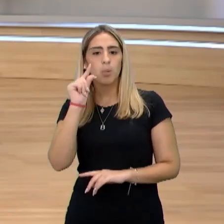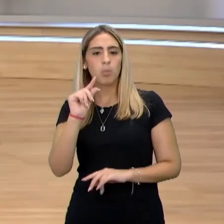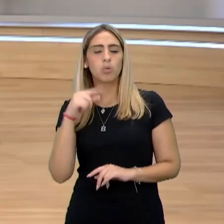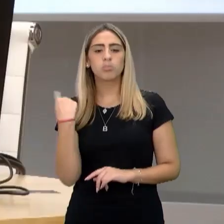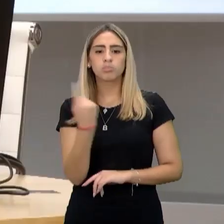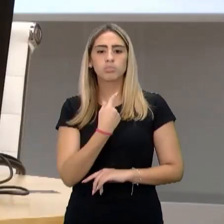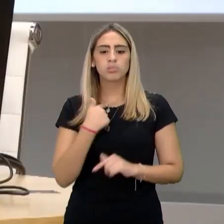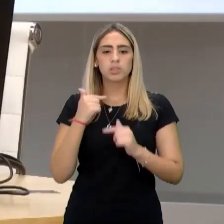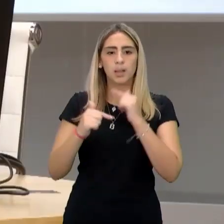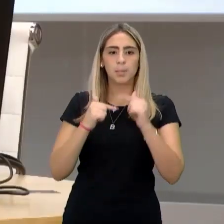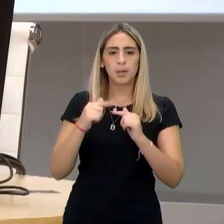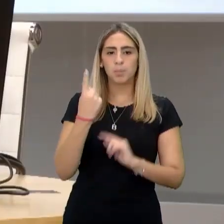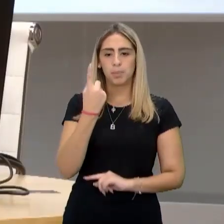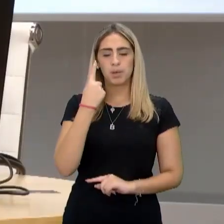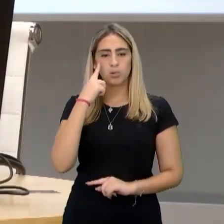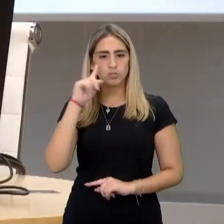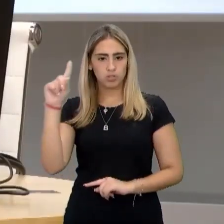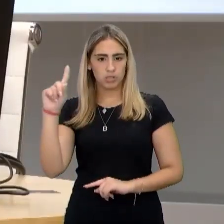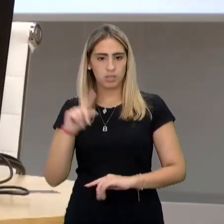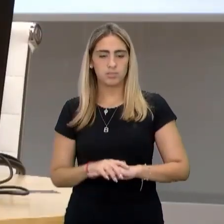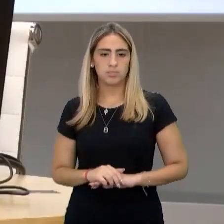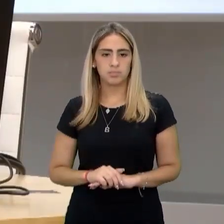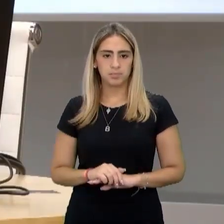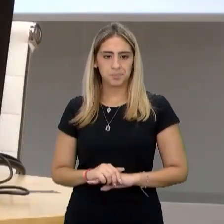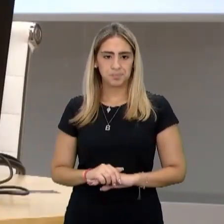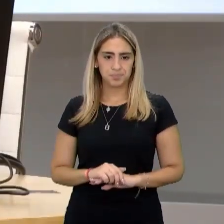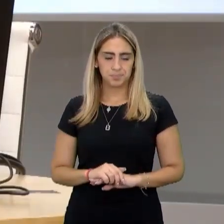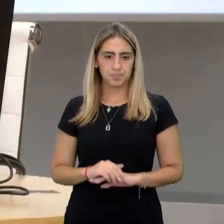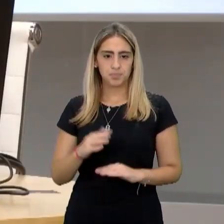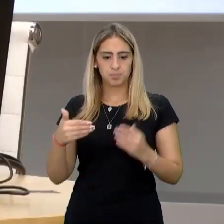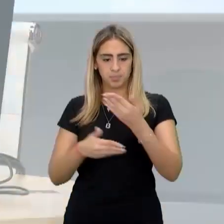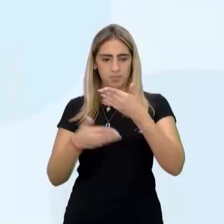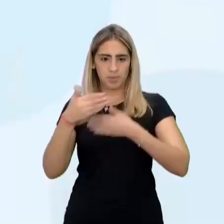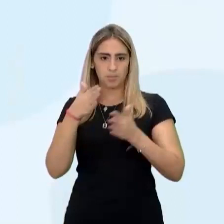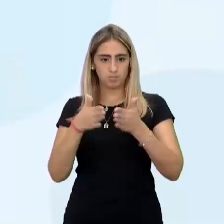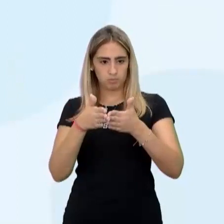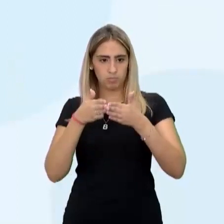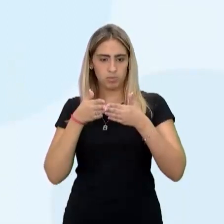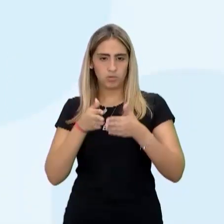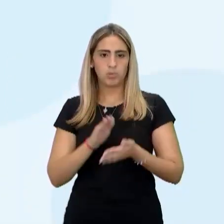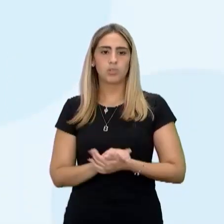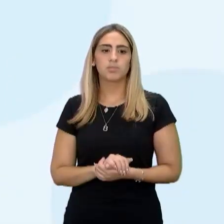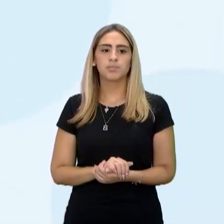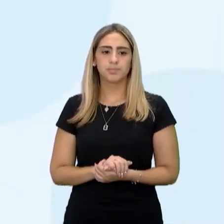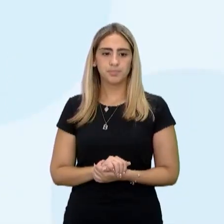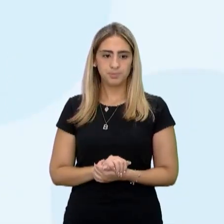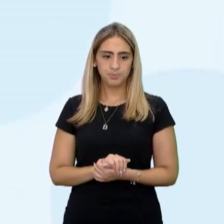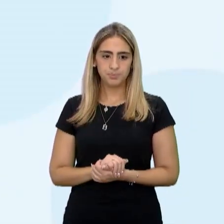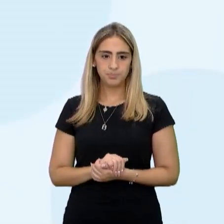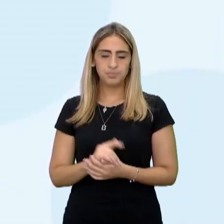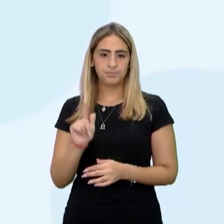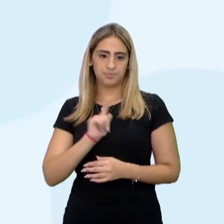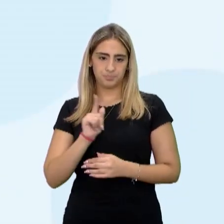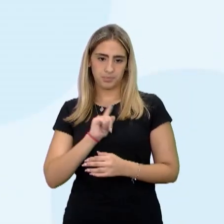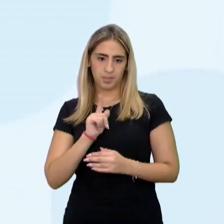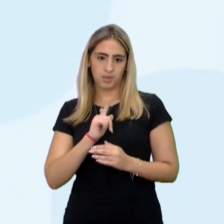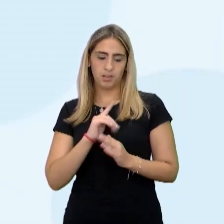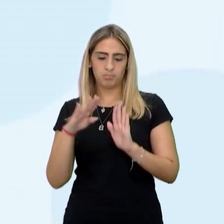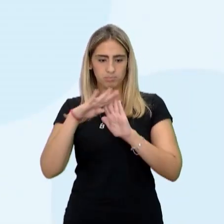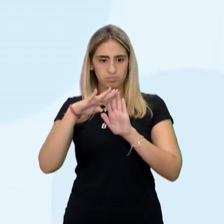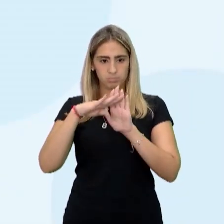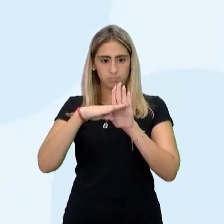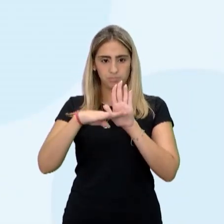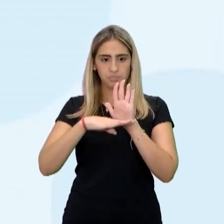gente trabalhou nesses primeiros dias, né? Então, na tela, por favor, produção slide 3, a gente tem a agenda, né?